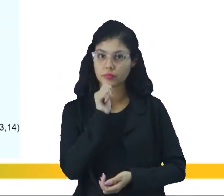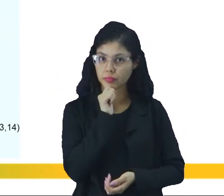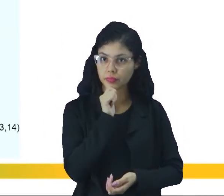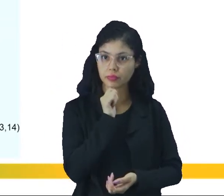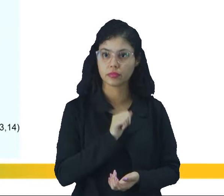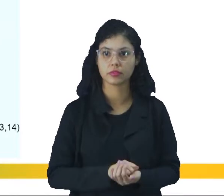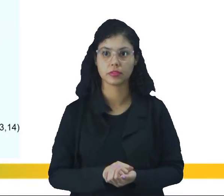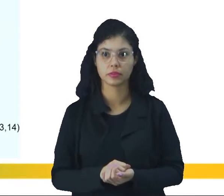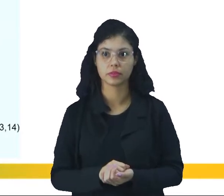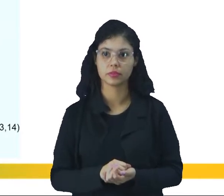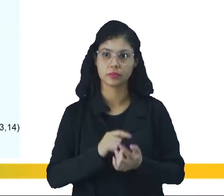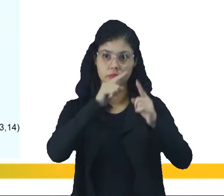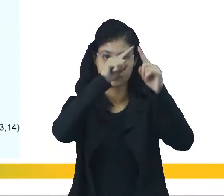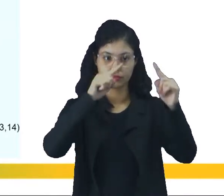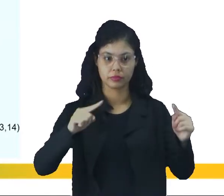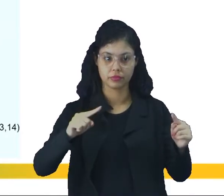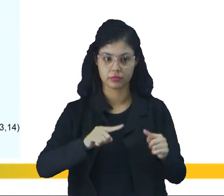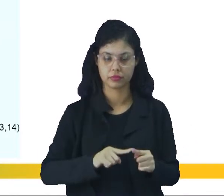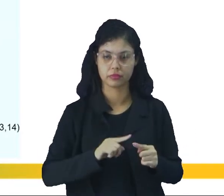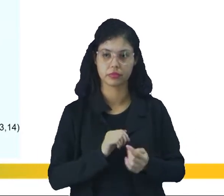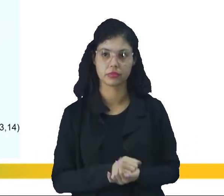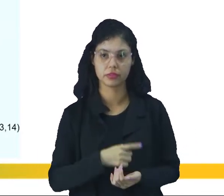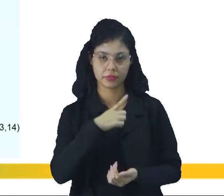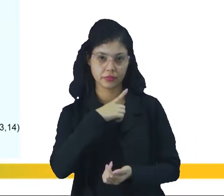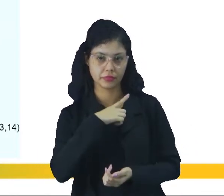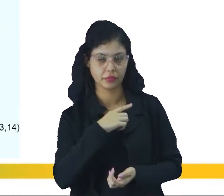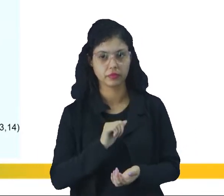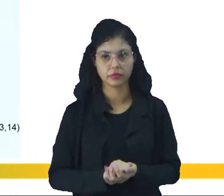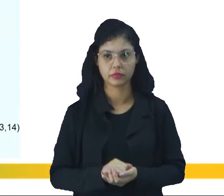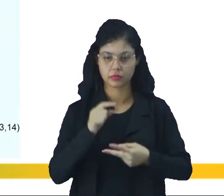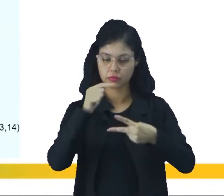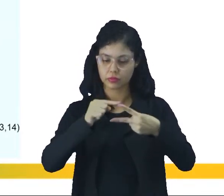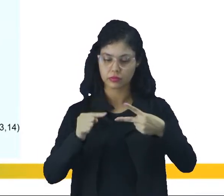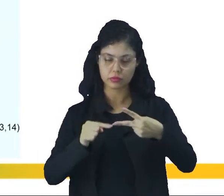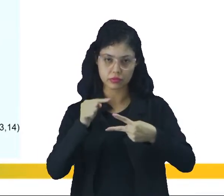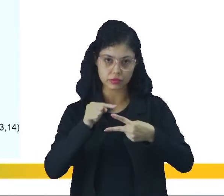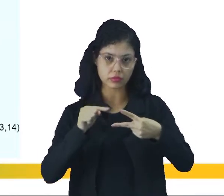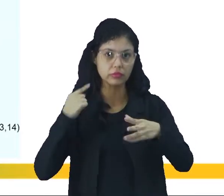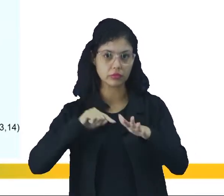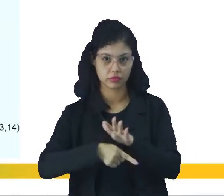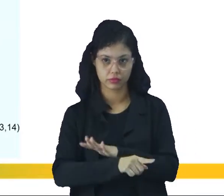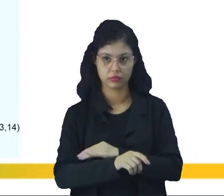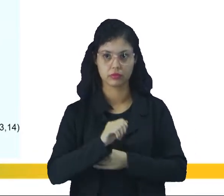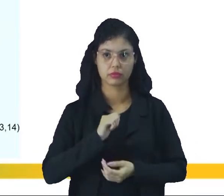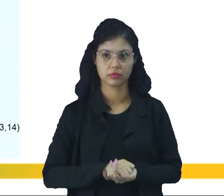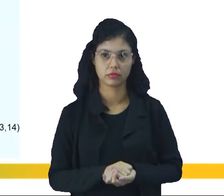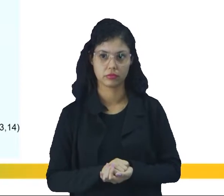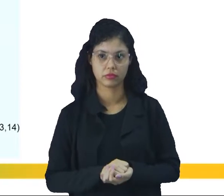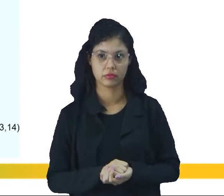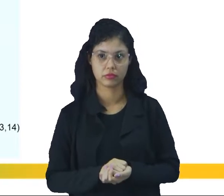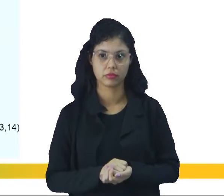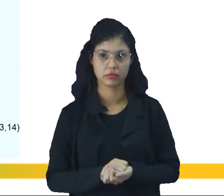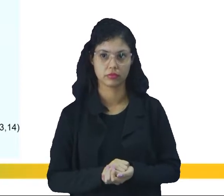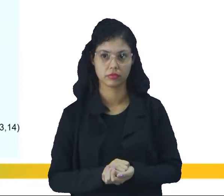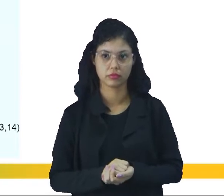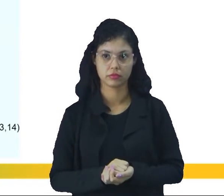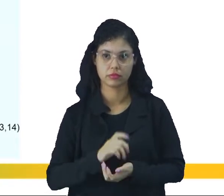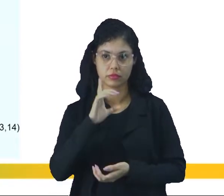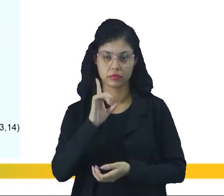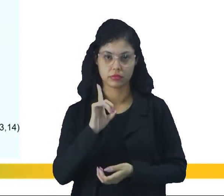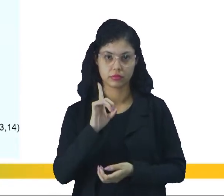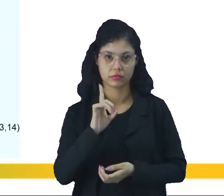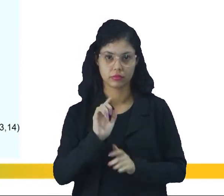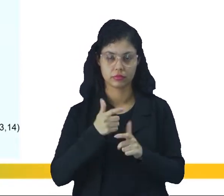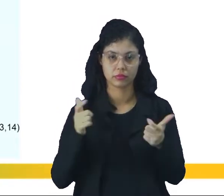do losango, que a gente tinha comentado, eu vou traçar as 2 diagonais internas, aí é o Dzão,